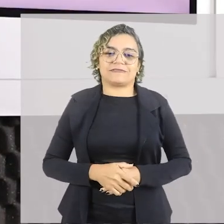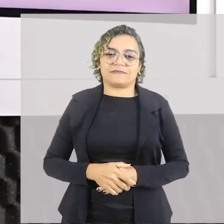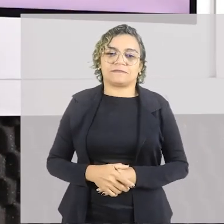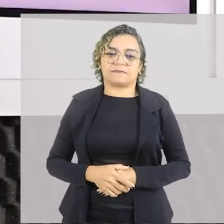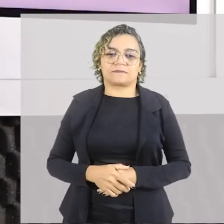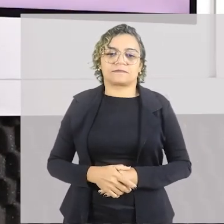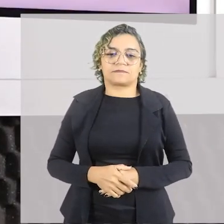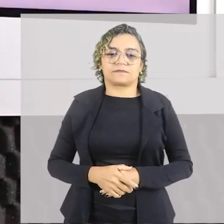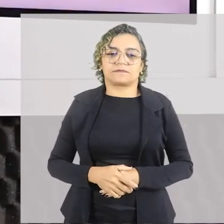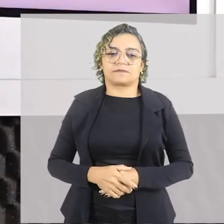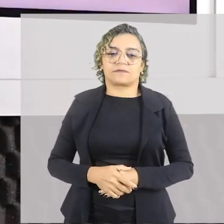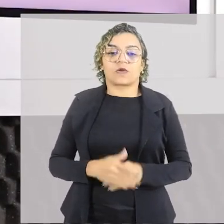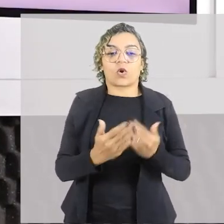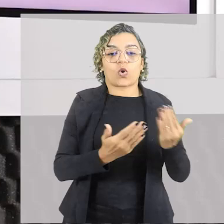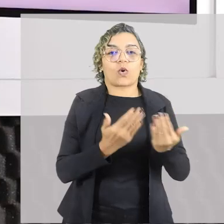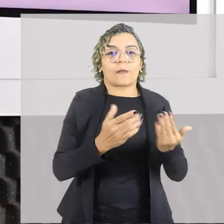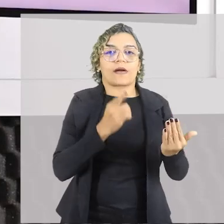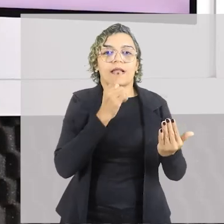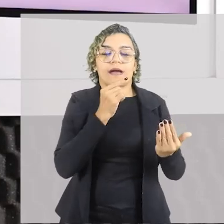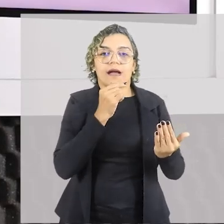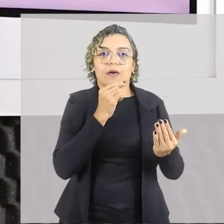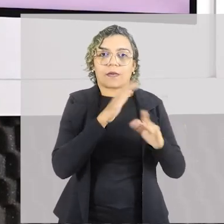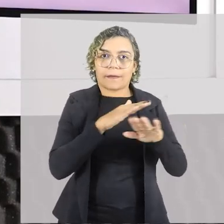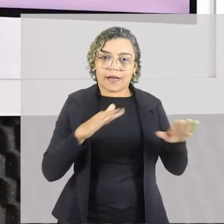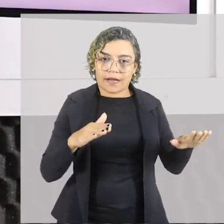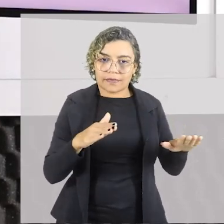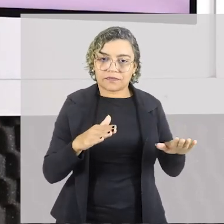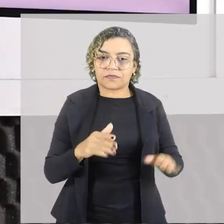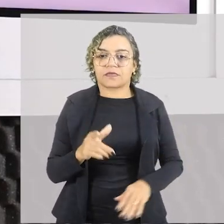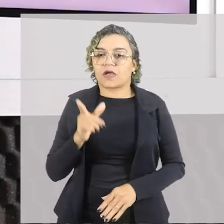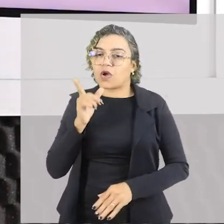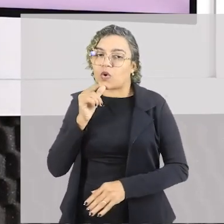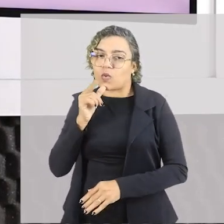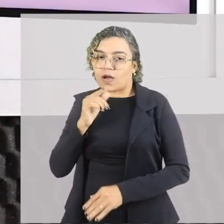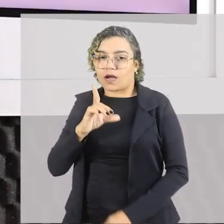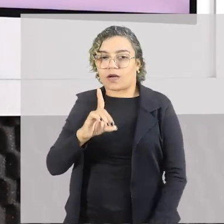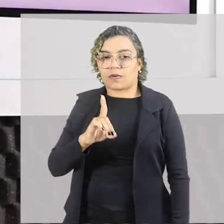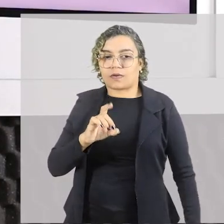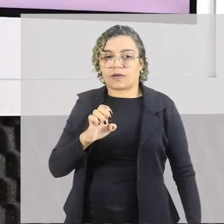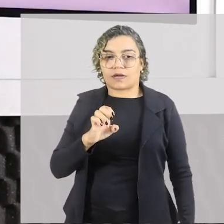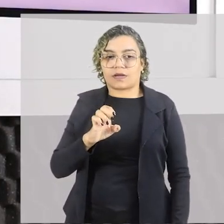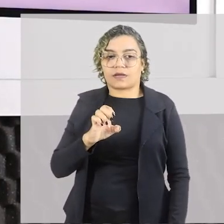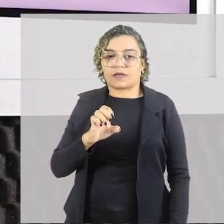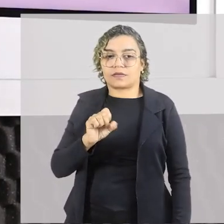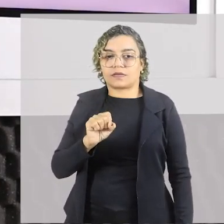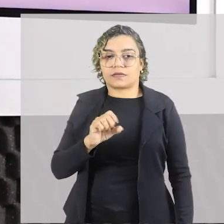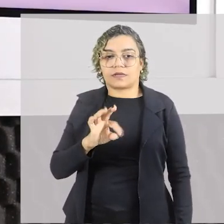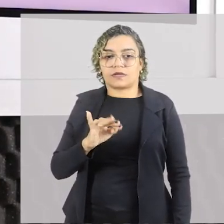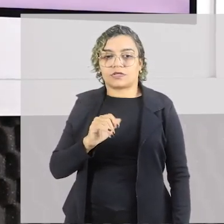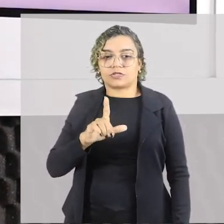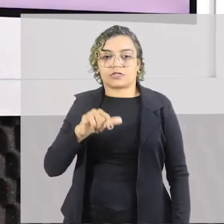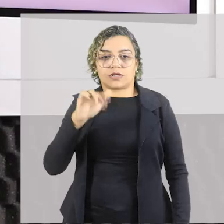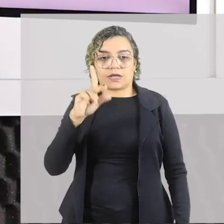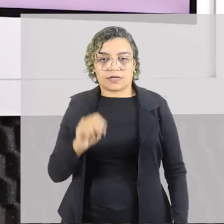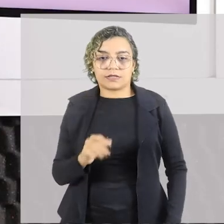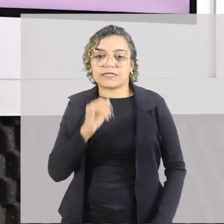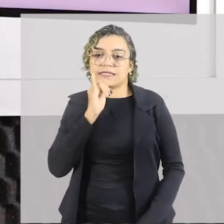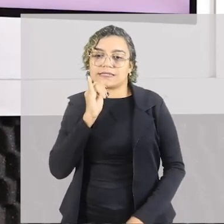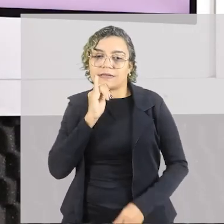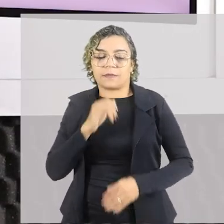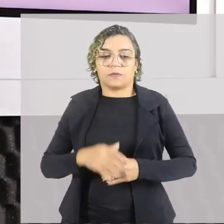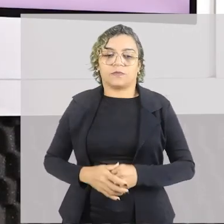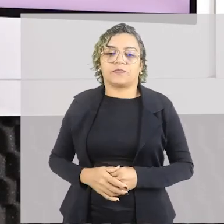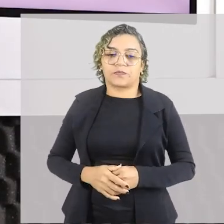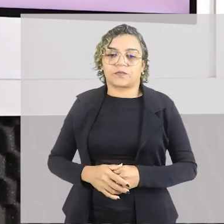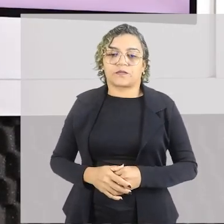Quando se compara a água do mar com a água destilada, pode-se afirmar que a primeira, em relação à segunda, tem menor.